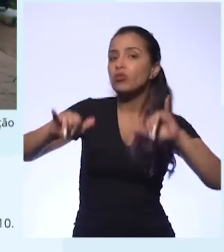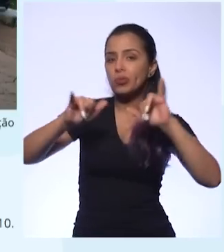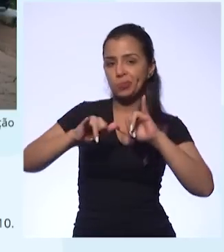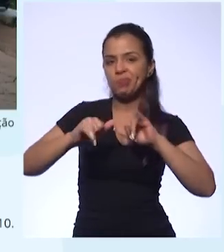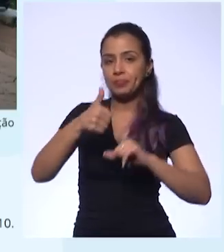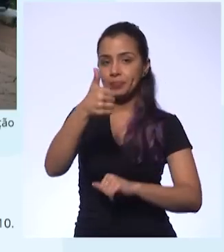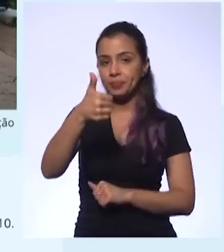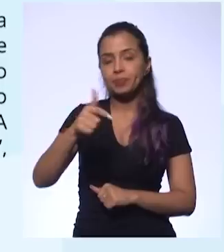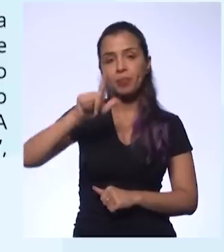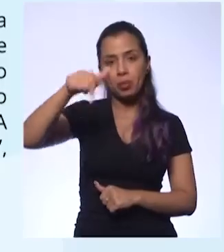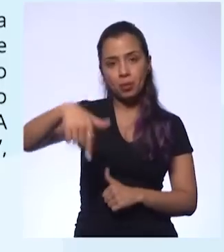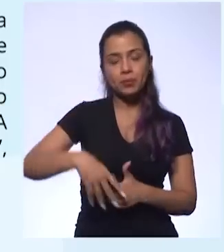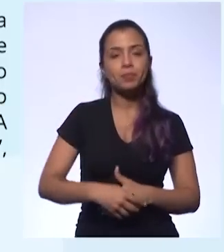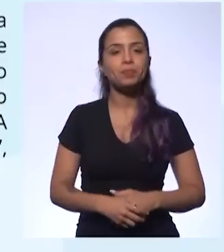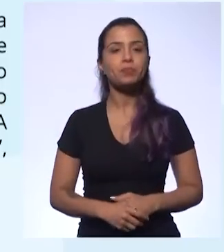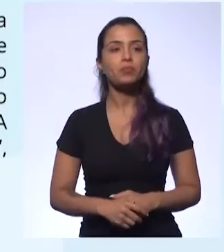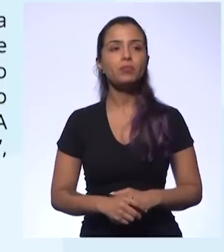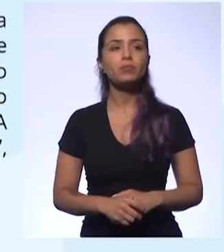guaranis. Vamos continuar.